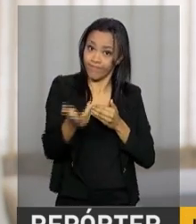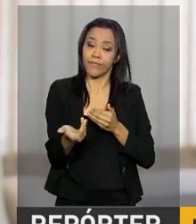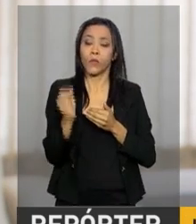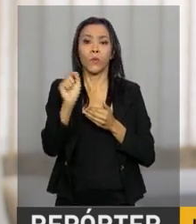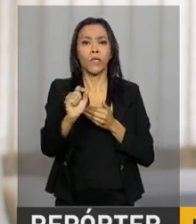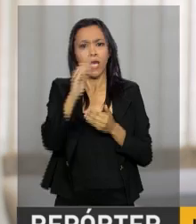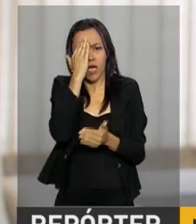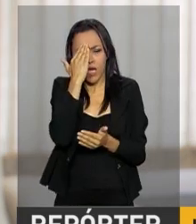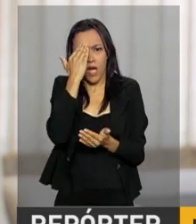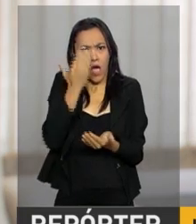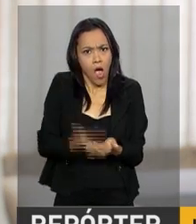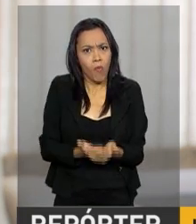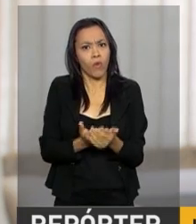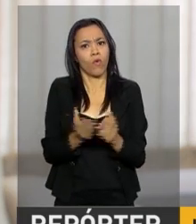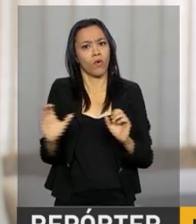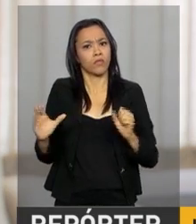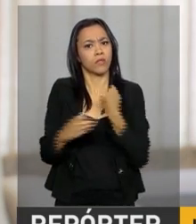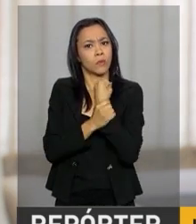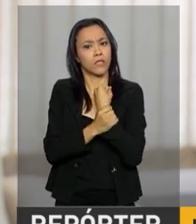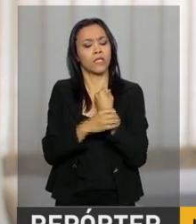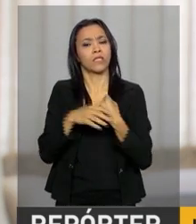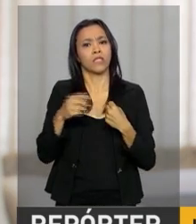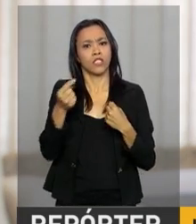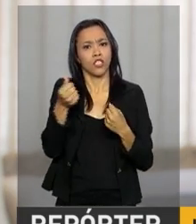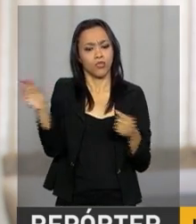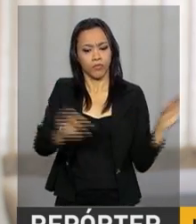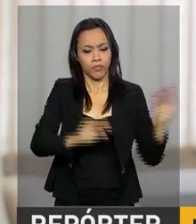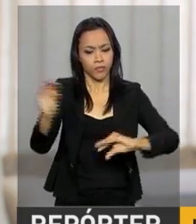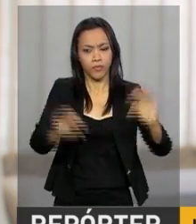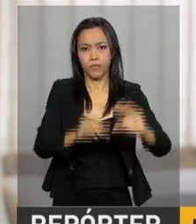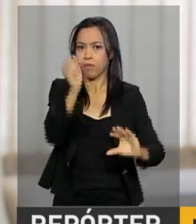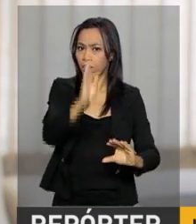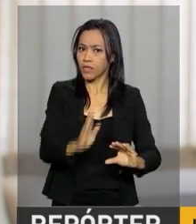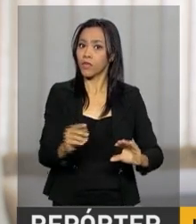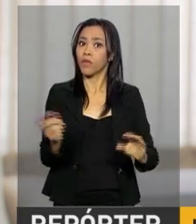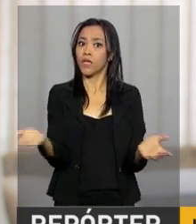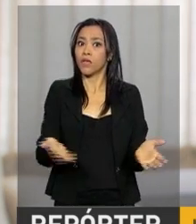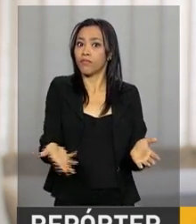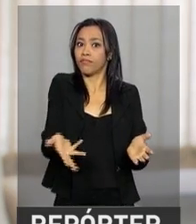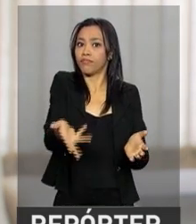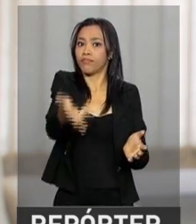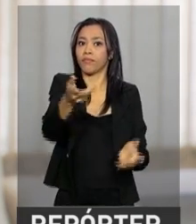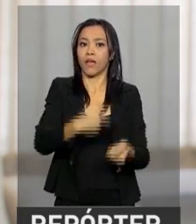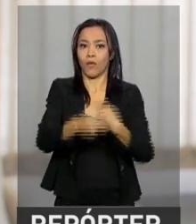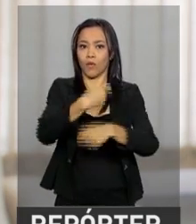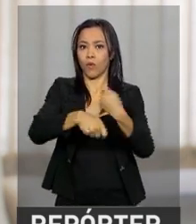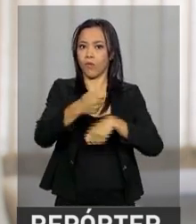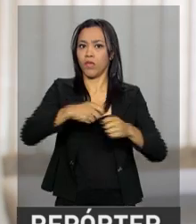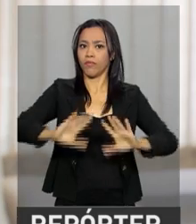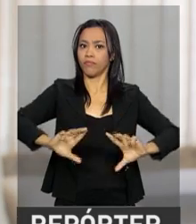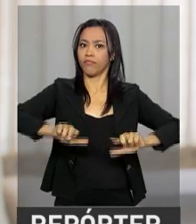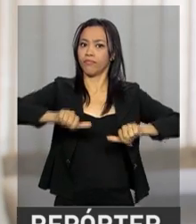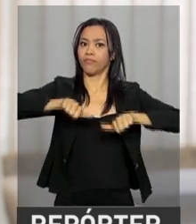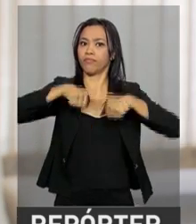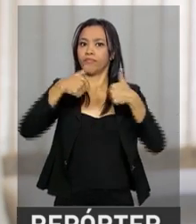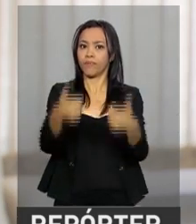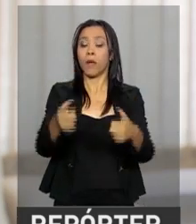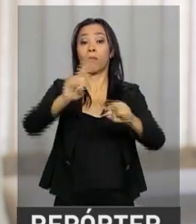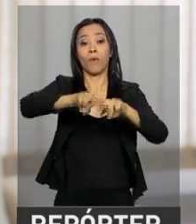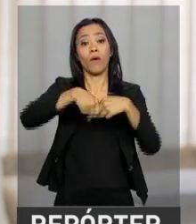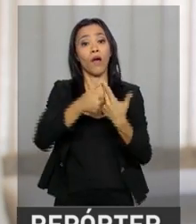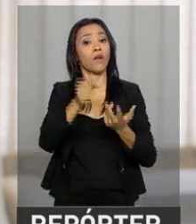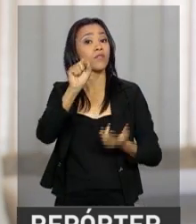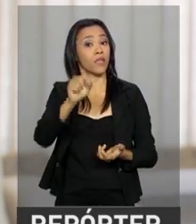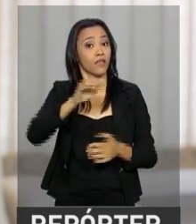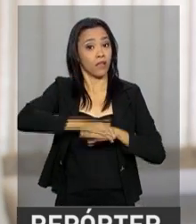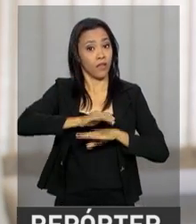aumento da confiança, um aumento do investimento e uma aceleração do crescimento da economia de imediato em função